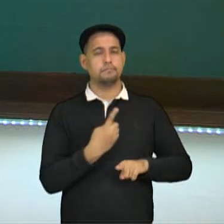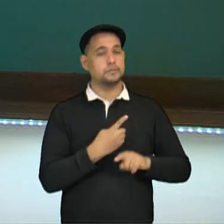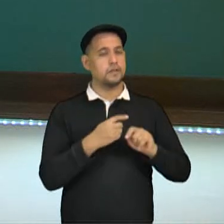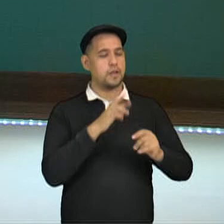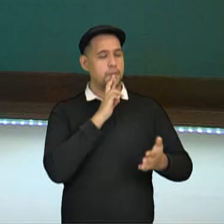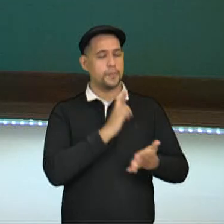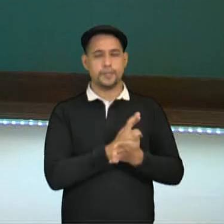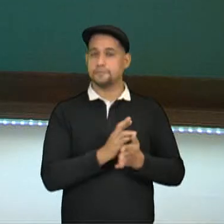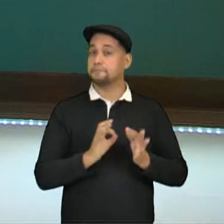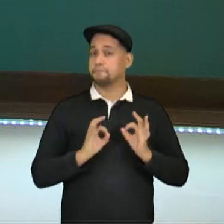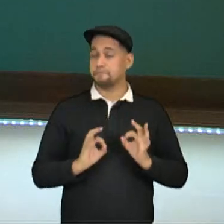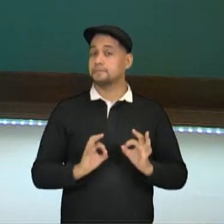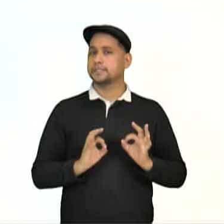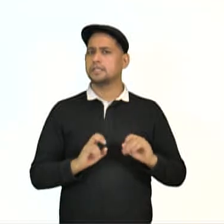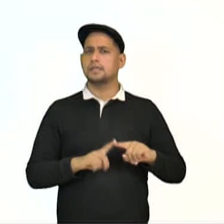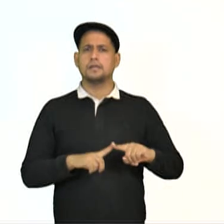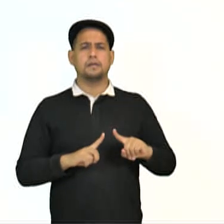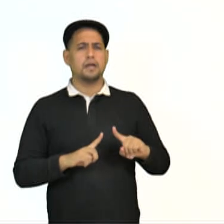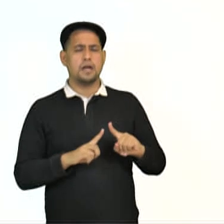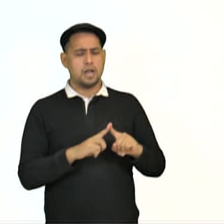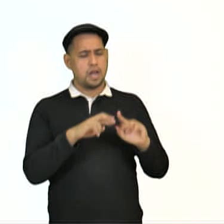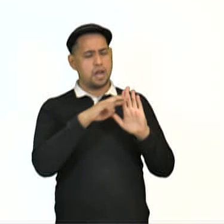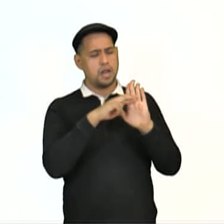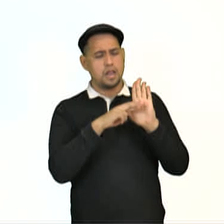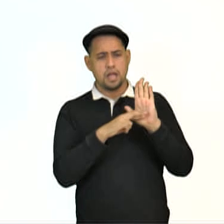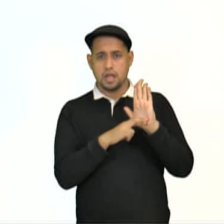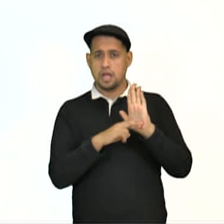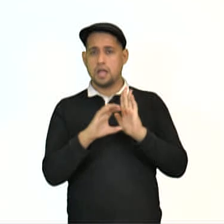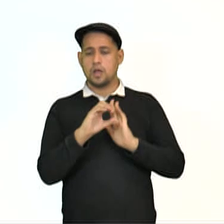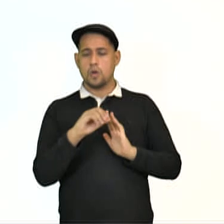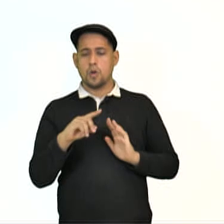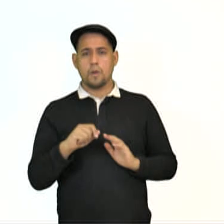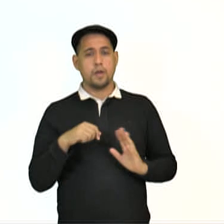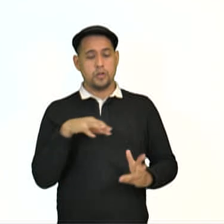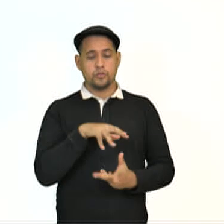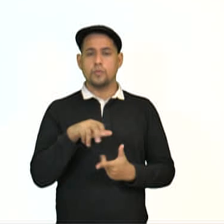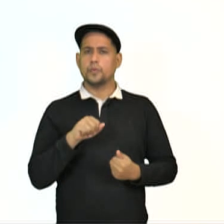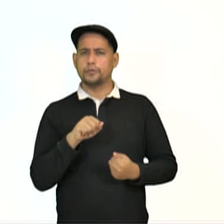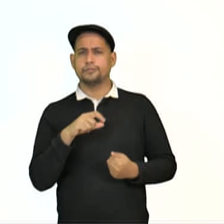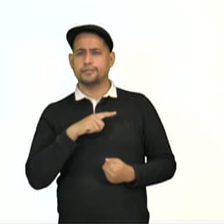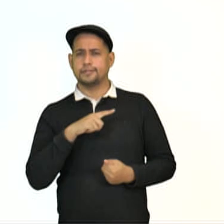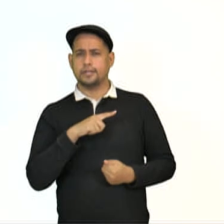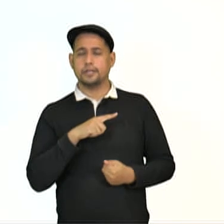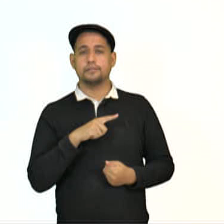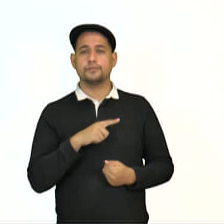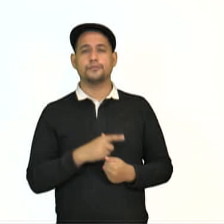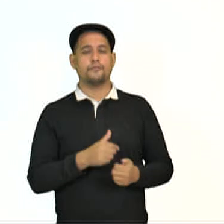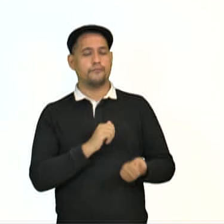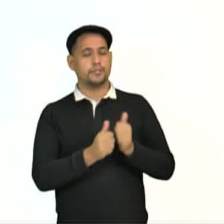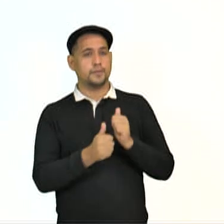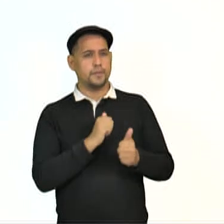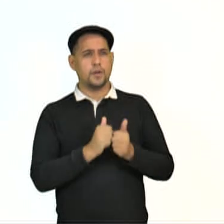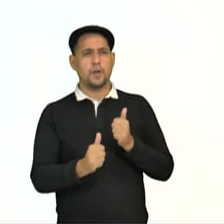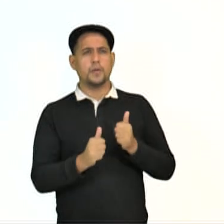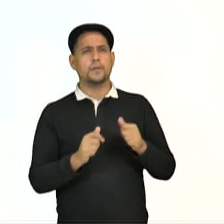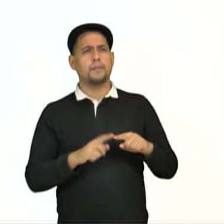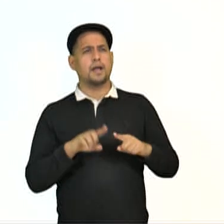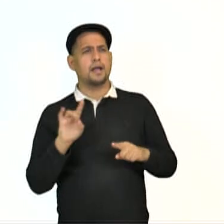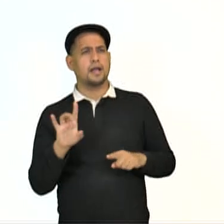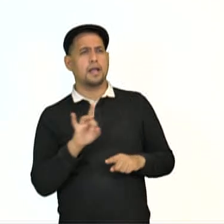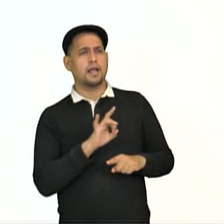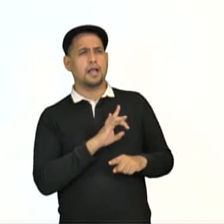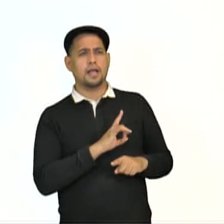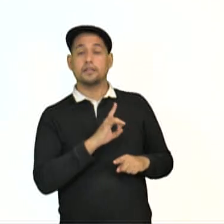possa resolver. Pelo regulamento da Copa do Mundo de Futebol Feminino, cada resultado,